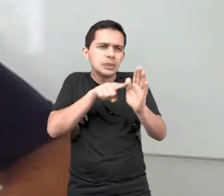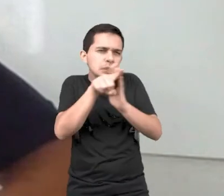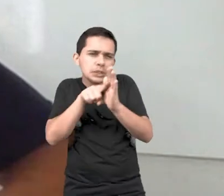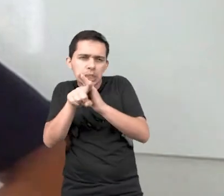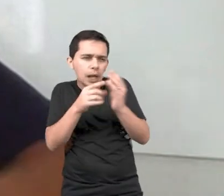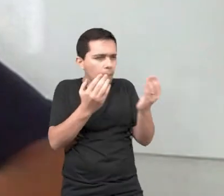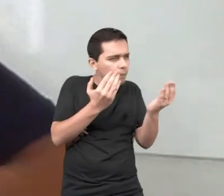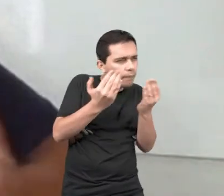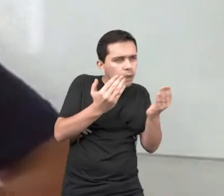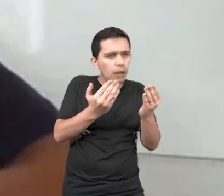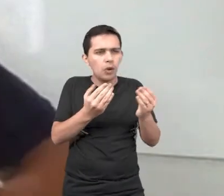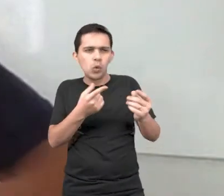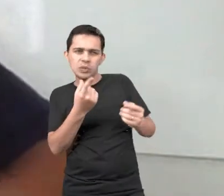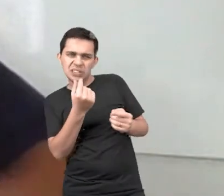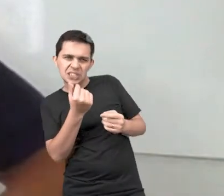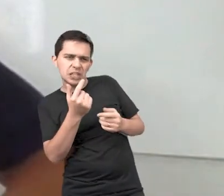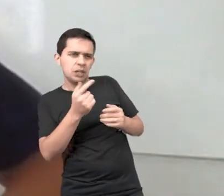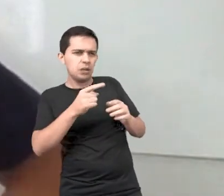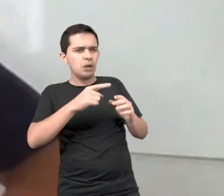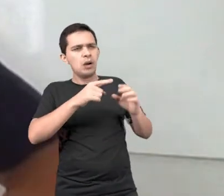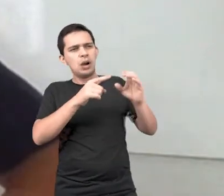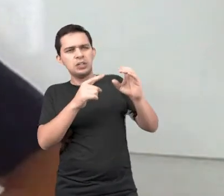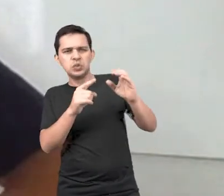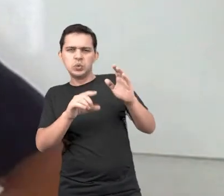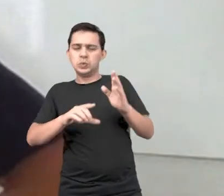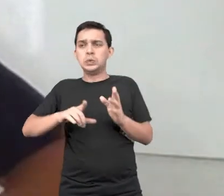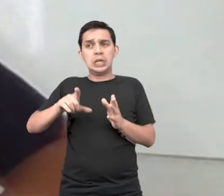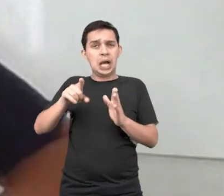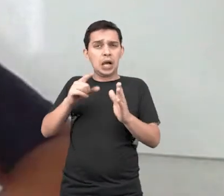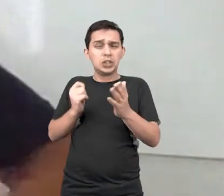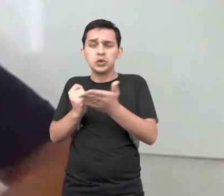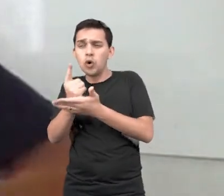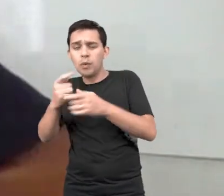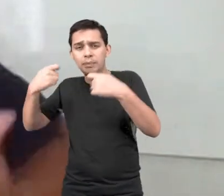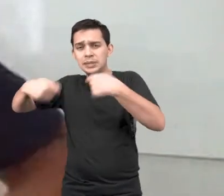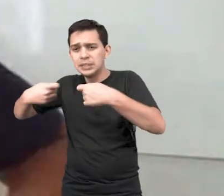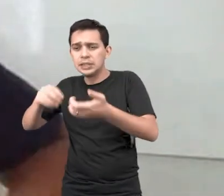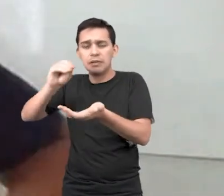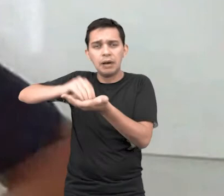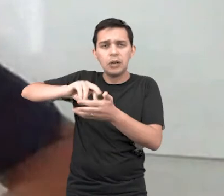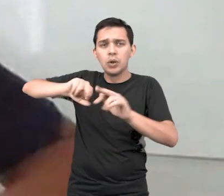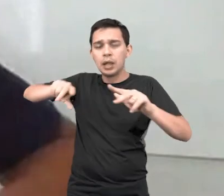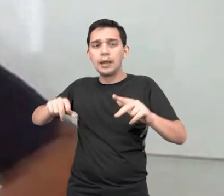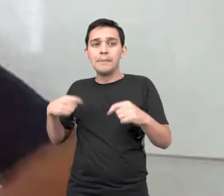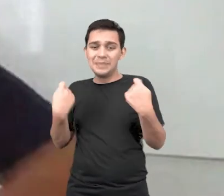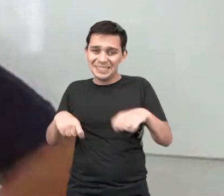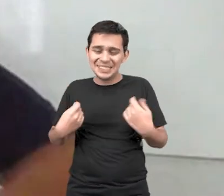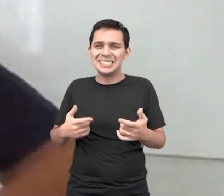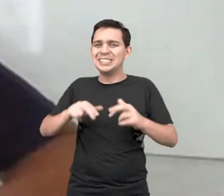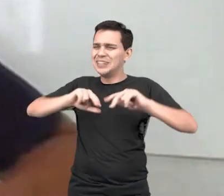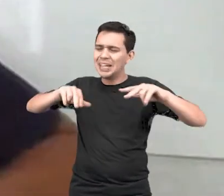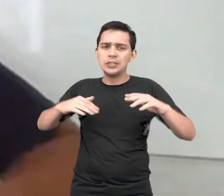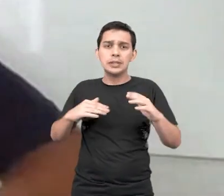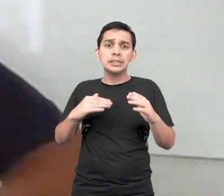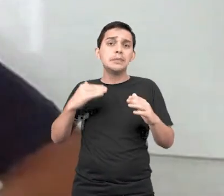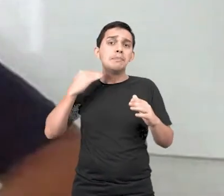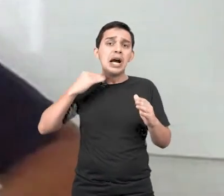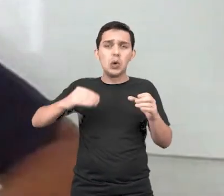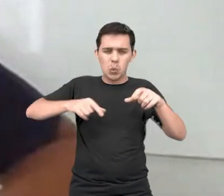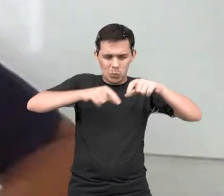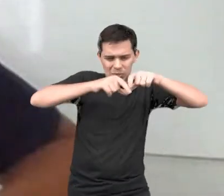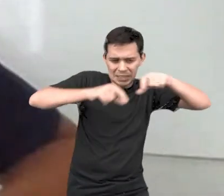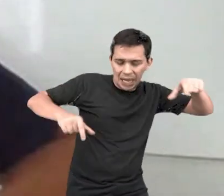local, através da análise mesmo financeira das contas. É preciso que se demande constantemente